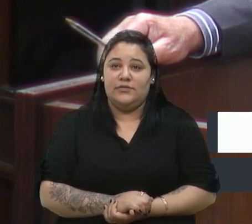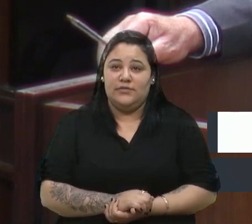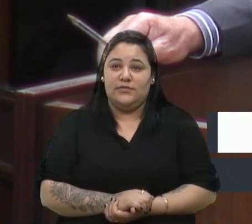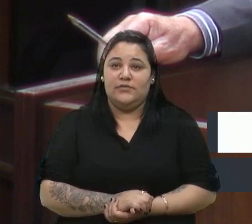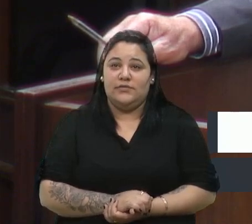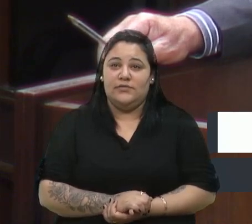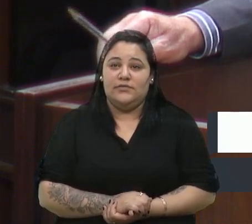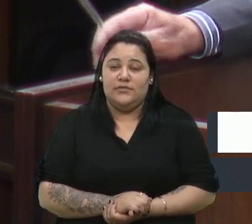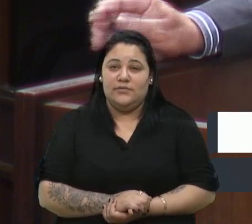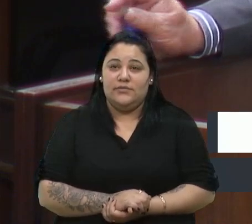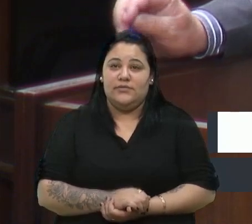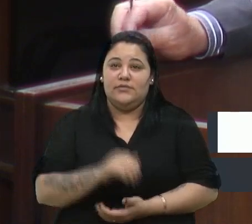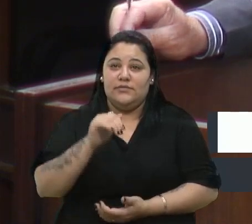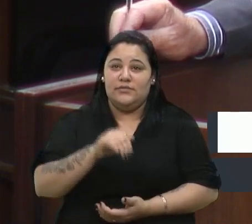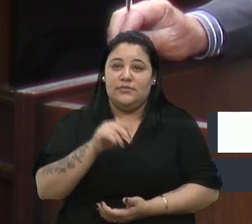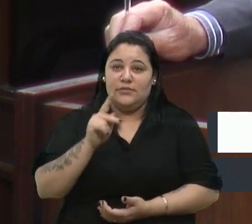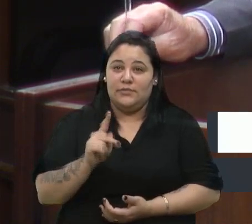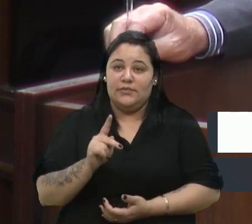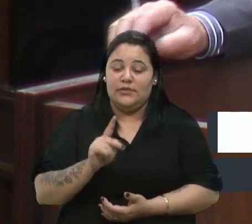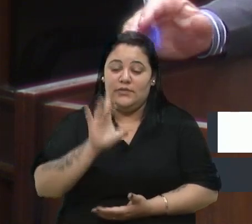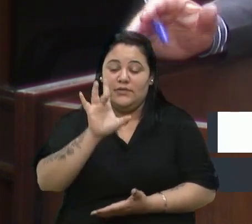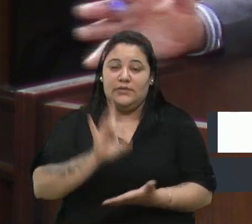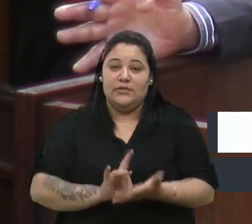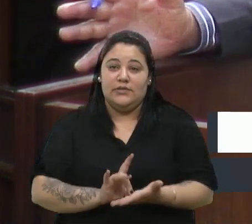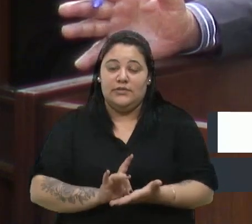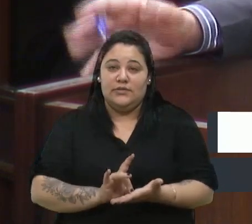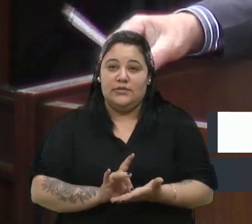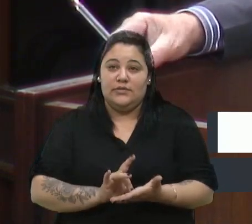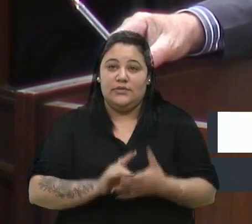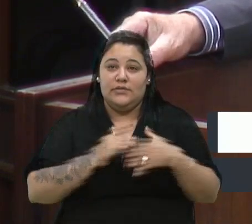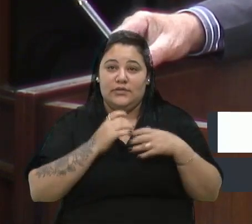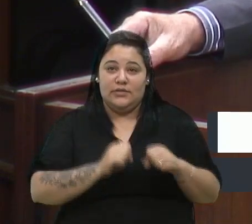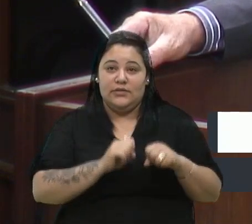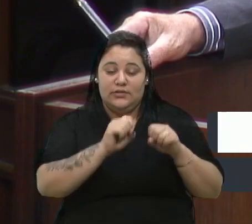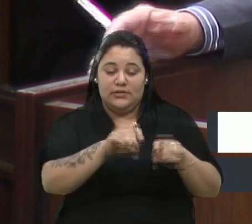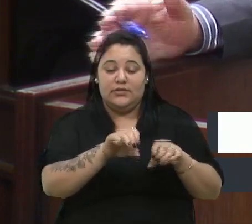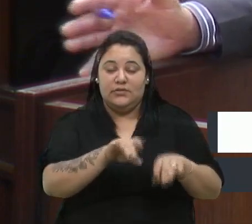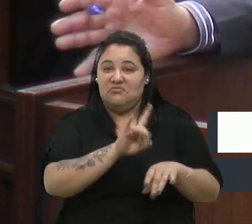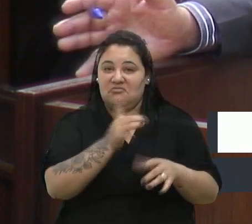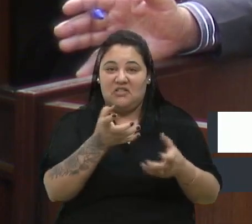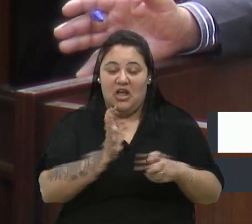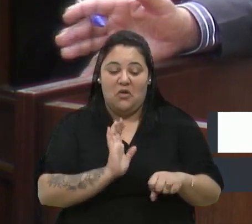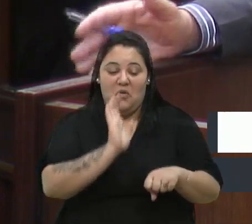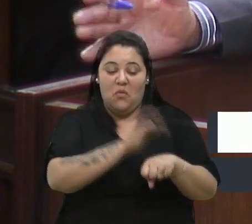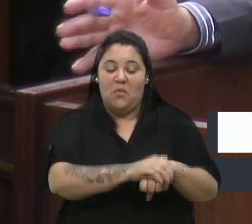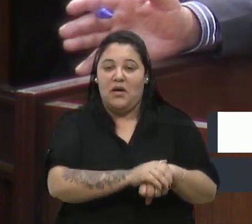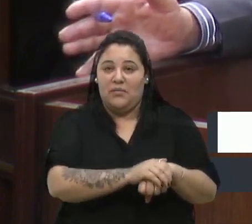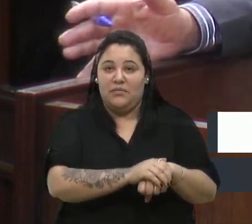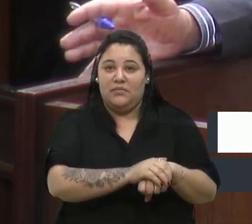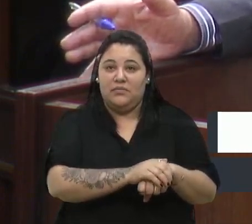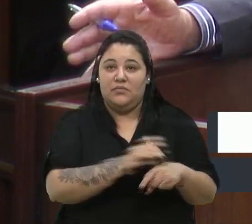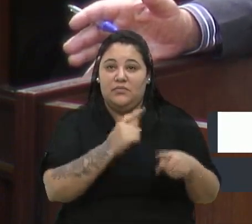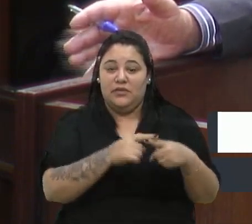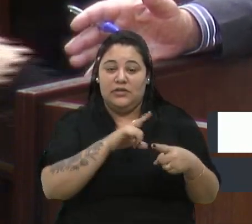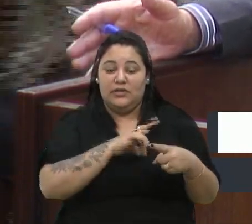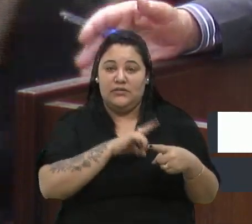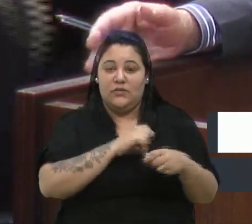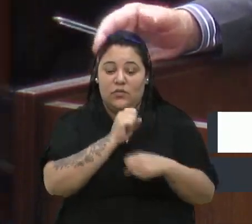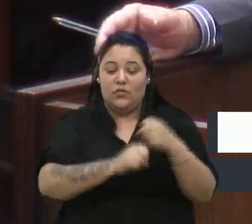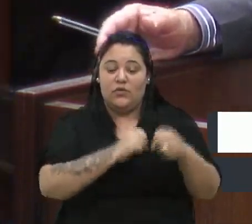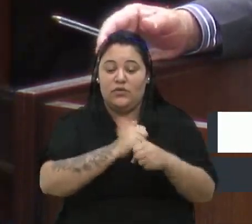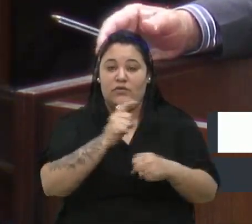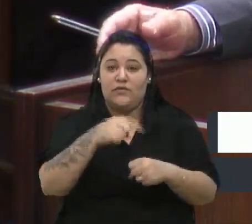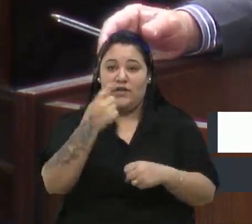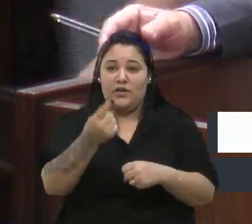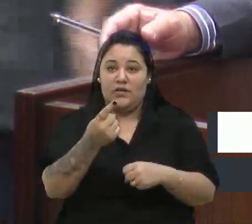o MP determinou para a Secretaria de Educação, e eu não quero aqui culpar o secretário, porque entrou recentemente, de que o ano que vem o município